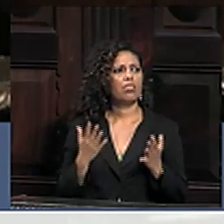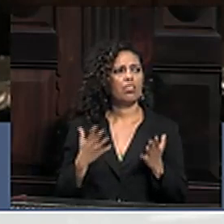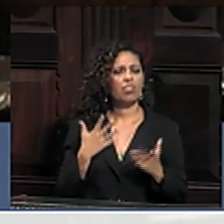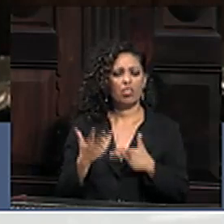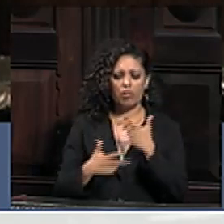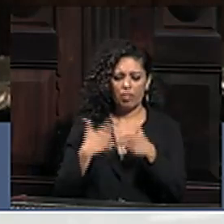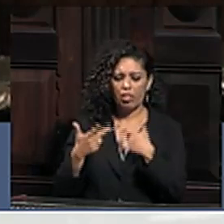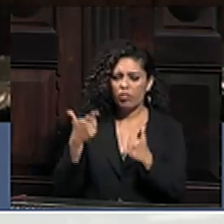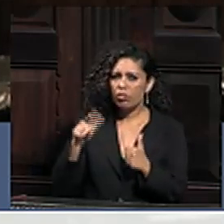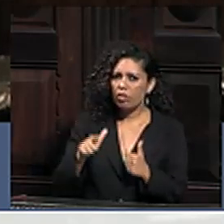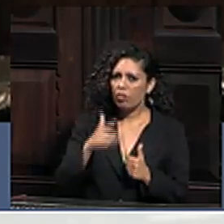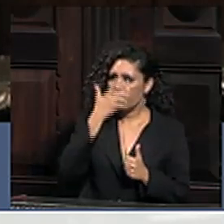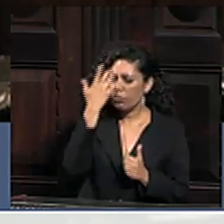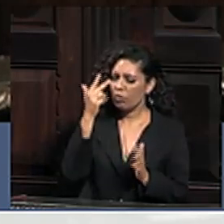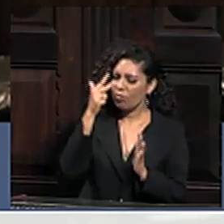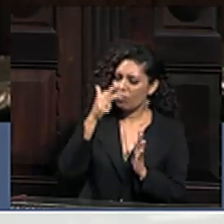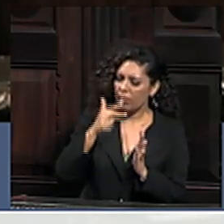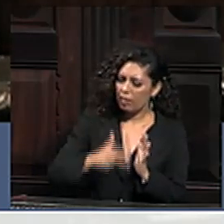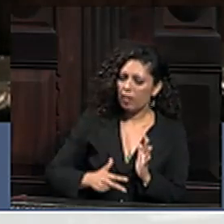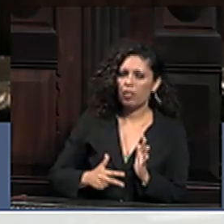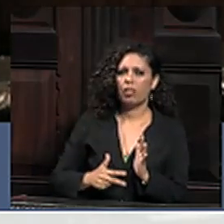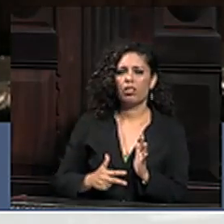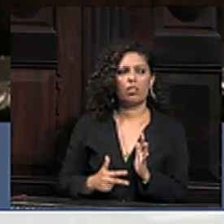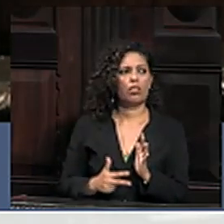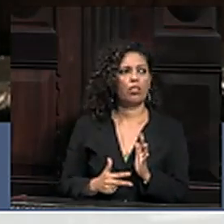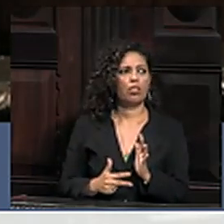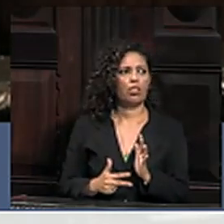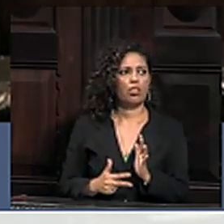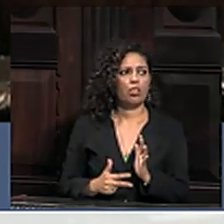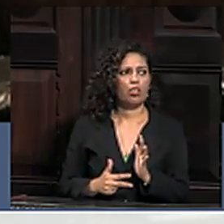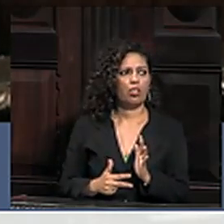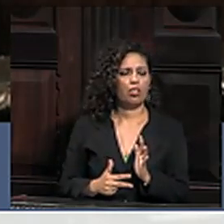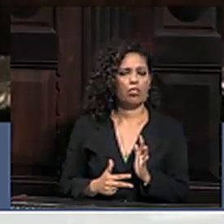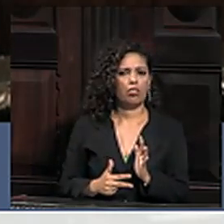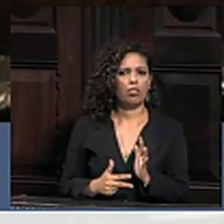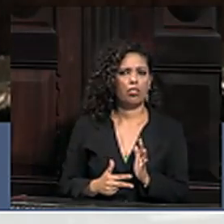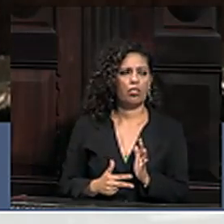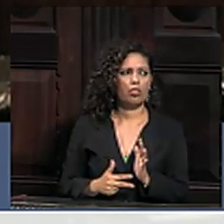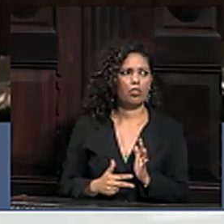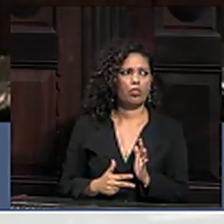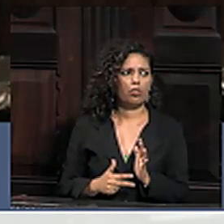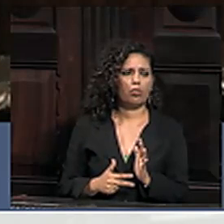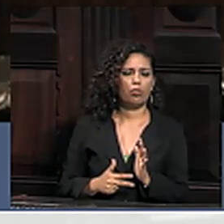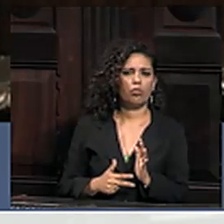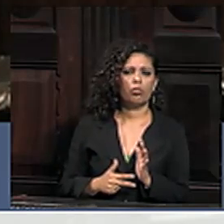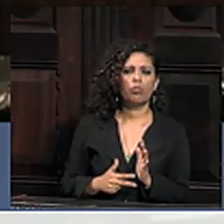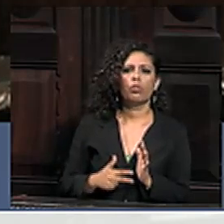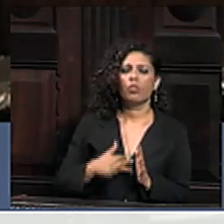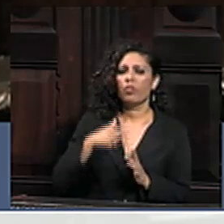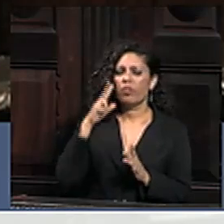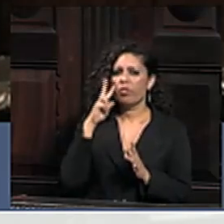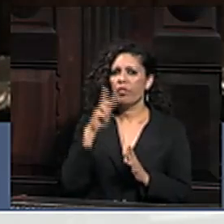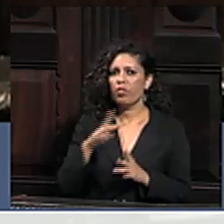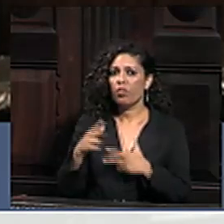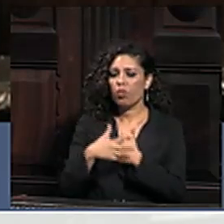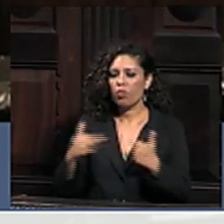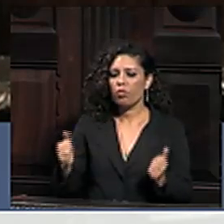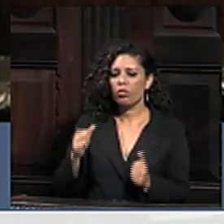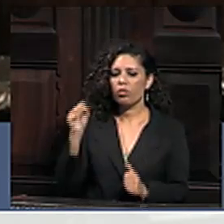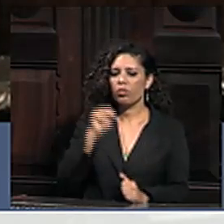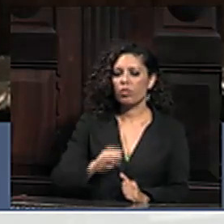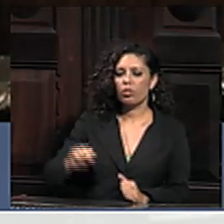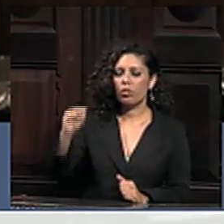a leitura, a análise, a reflexão sobre esse pronunciamento do senador Roberto Requião e, mais uma